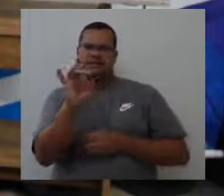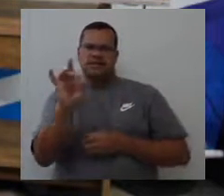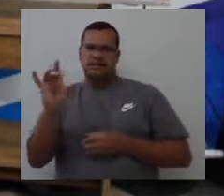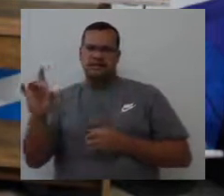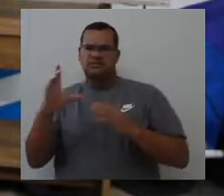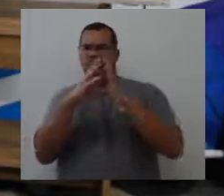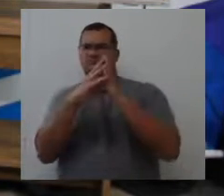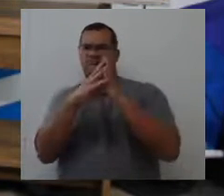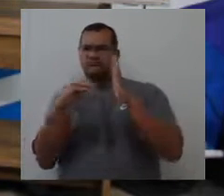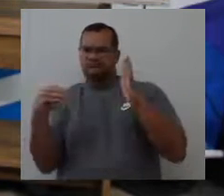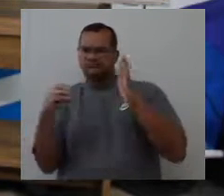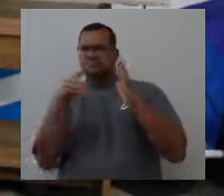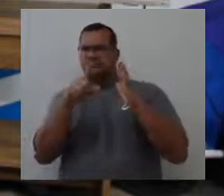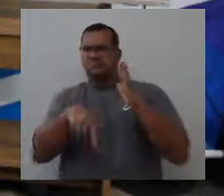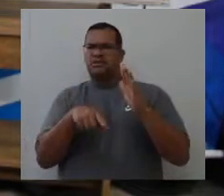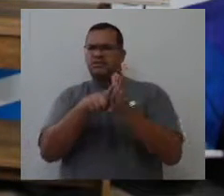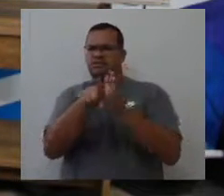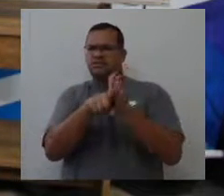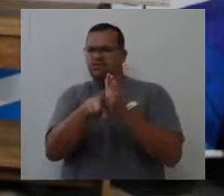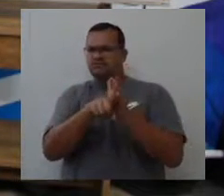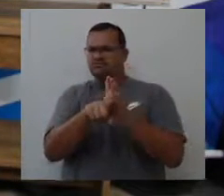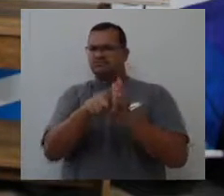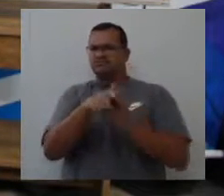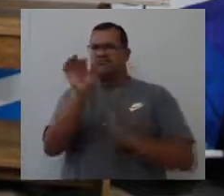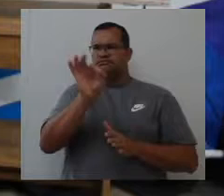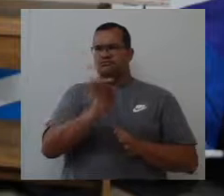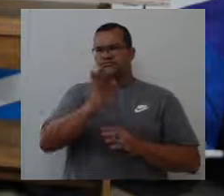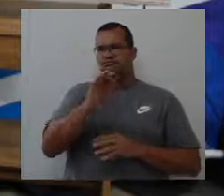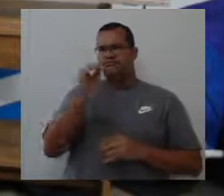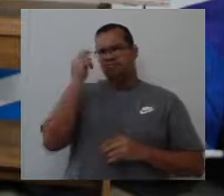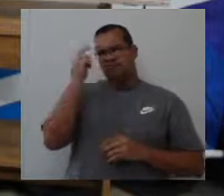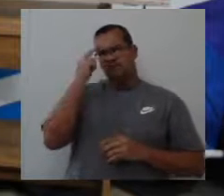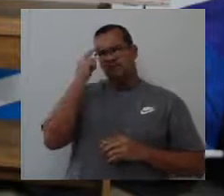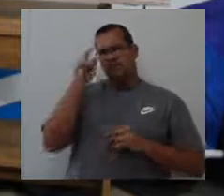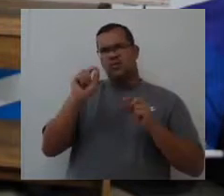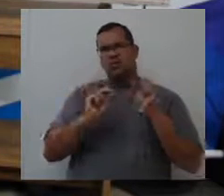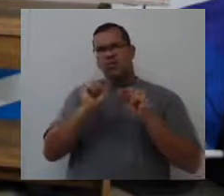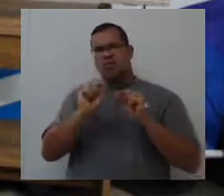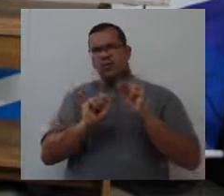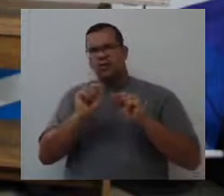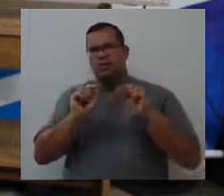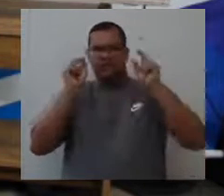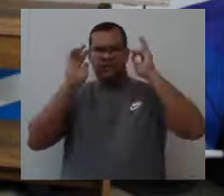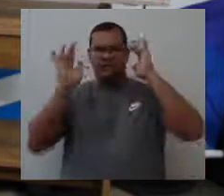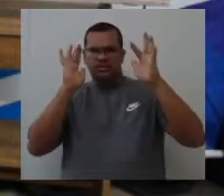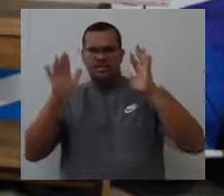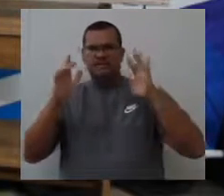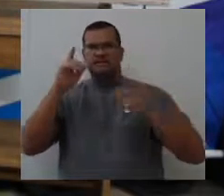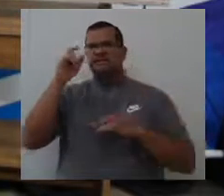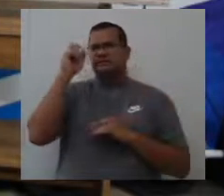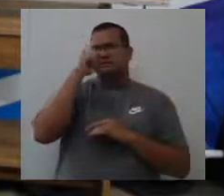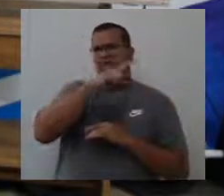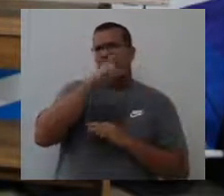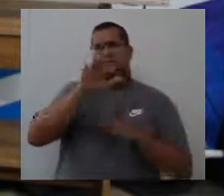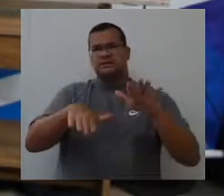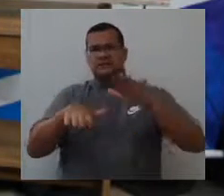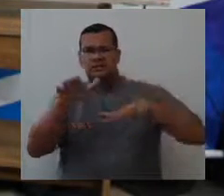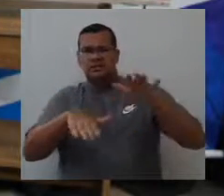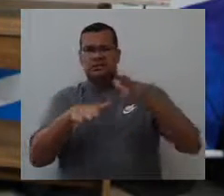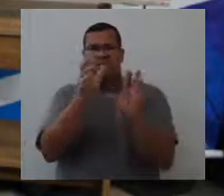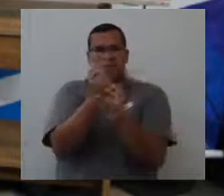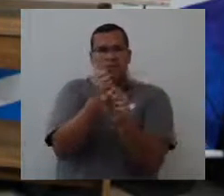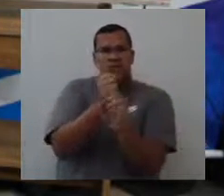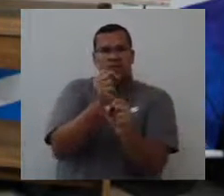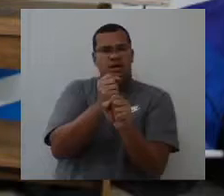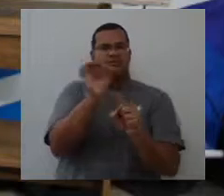modelo de questão de porcentagem, entender um pouco da teoria básica, tá certo? Porque pode ter algum estudante que tem dificuldade ainda em compreender como calcular a